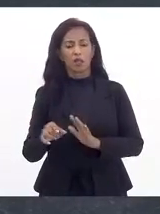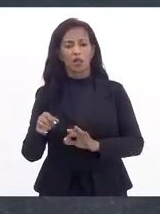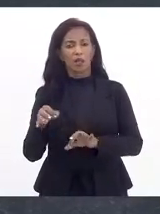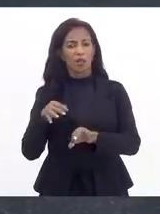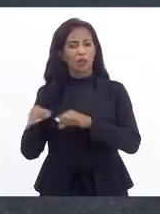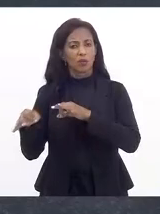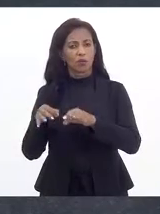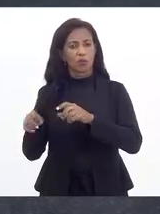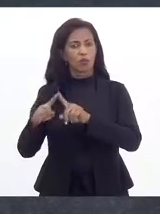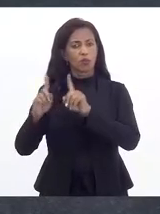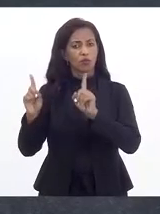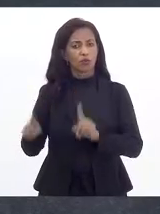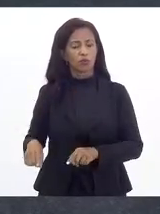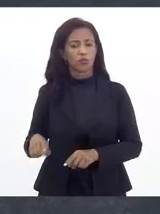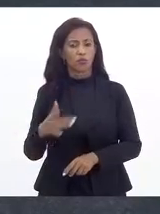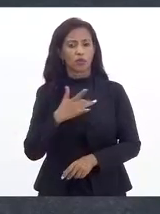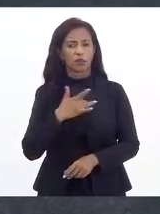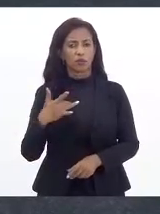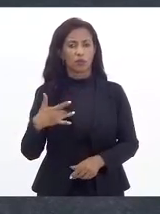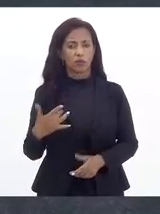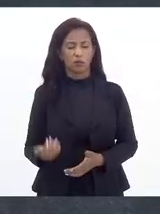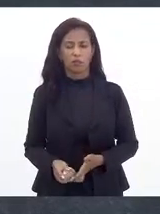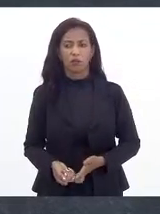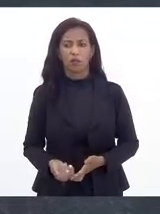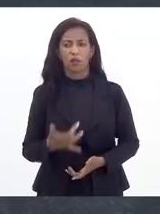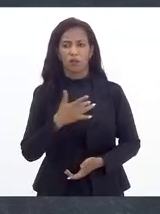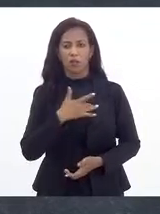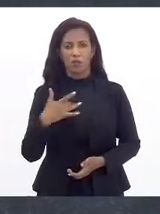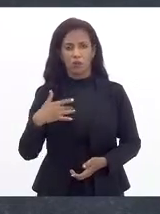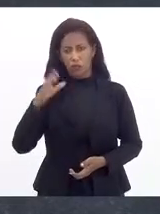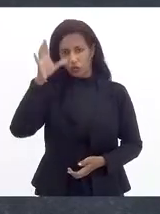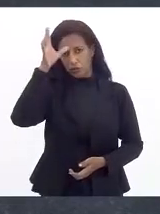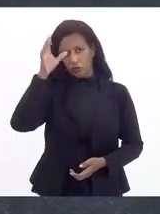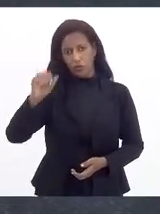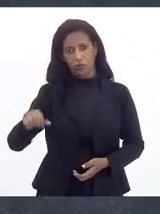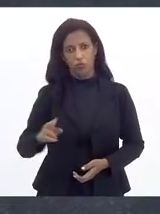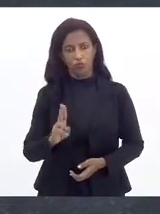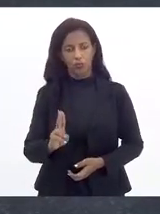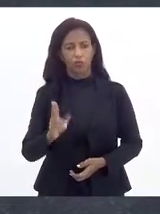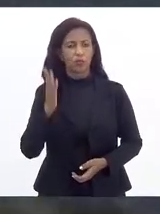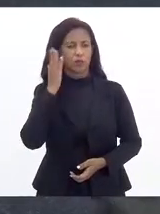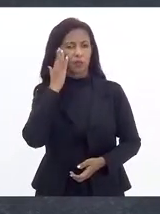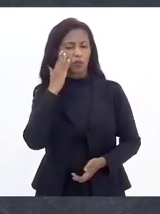cargos e salários dos funcionários da área da saúde. E a área da saúde, Tiaju, que nós sabemos